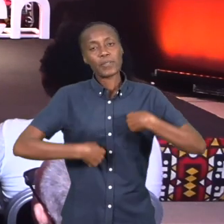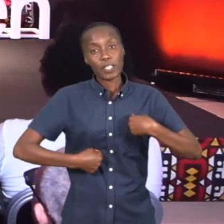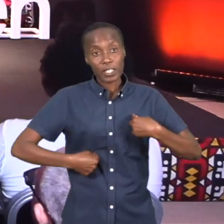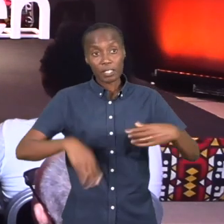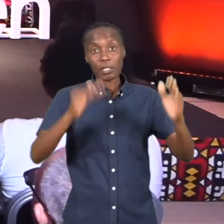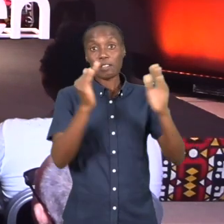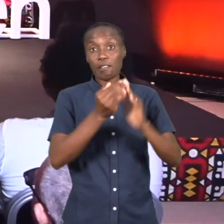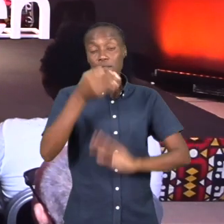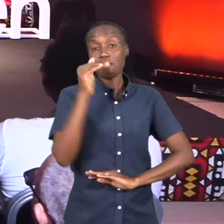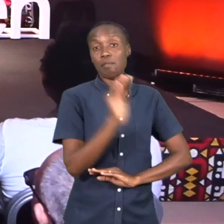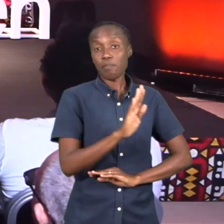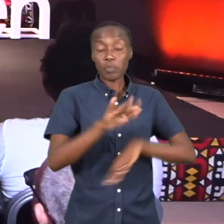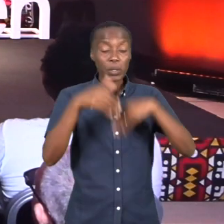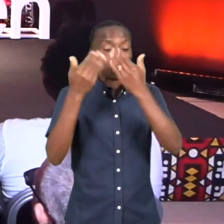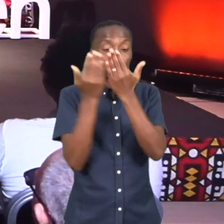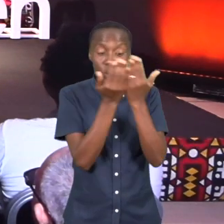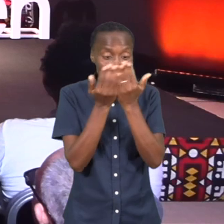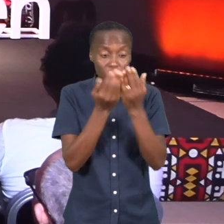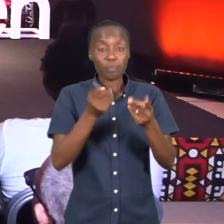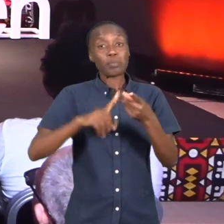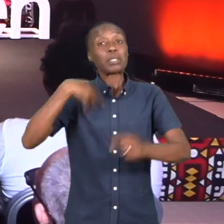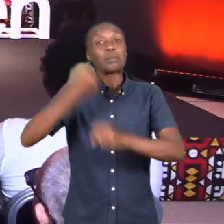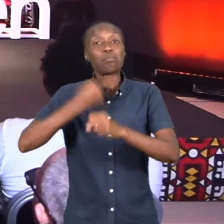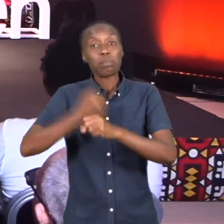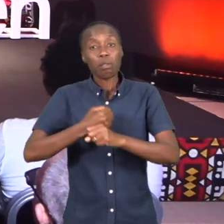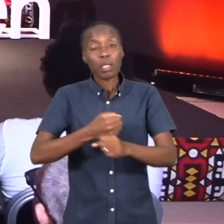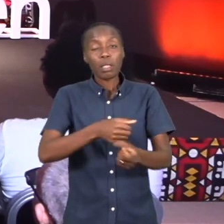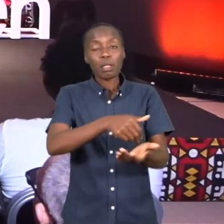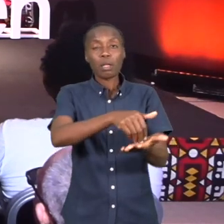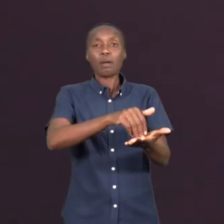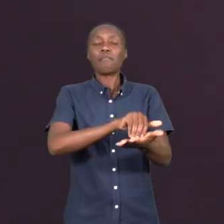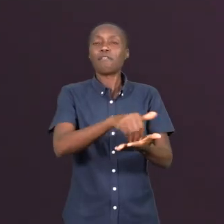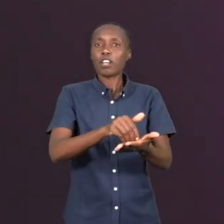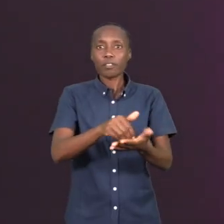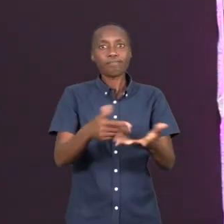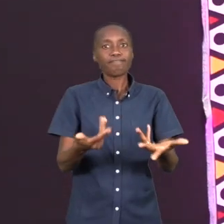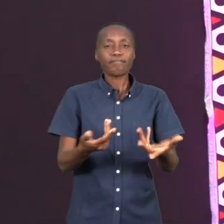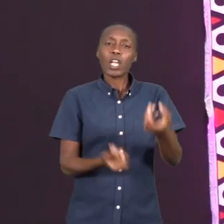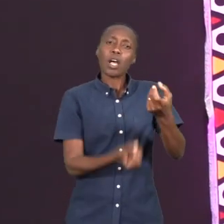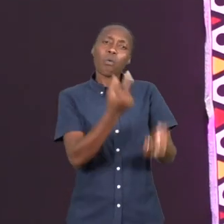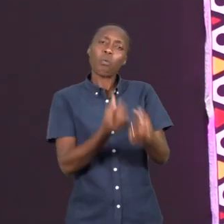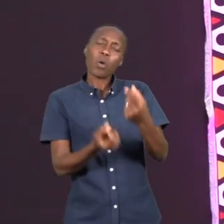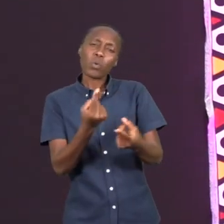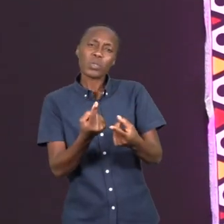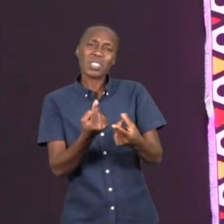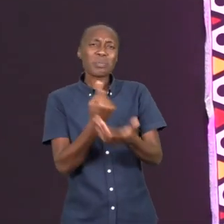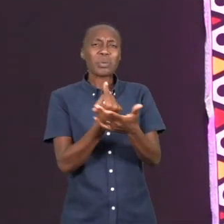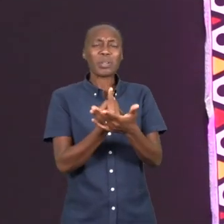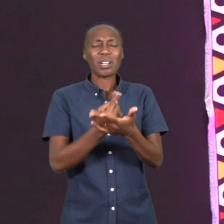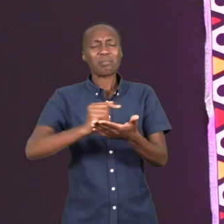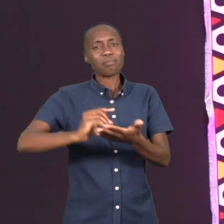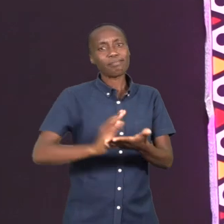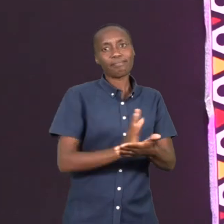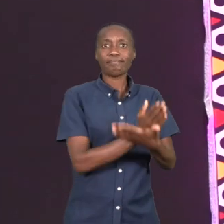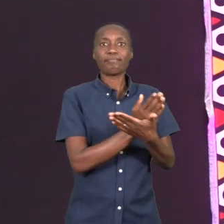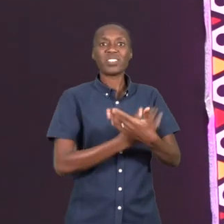profissional, mas fracassei. Havia sempre alguma coisa importante que eu deixava para lá. E lá em